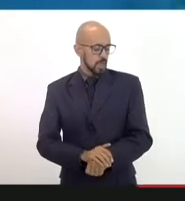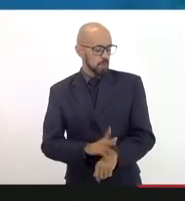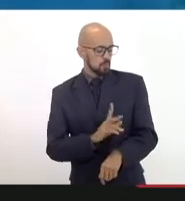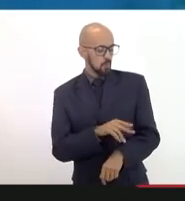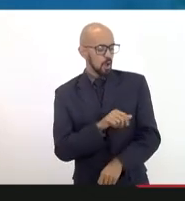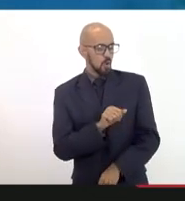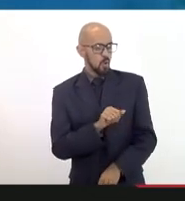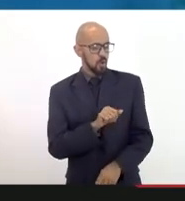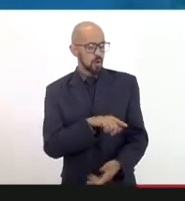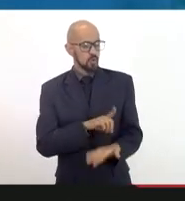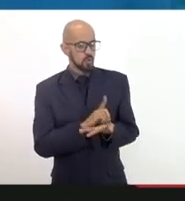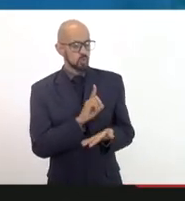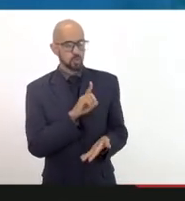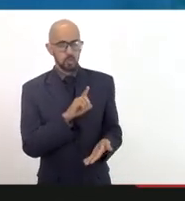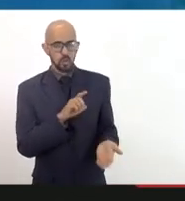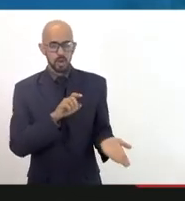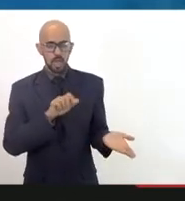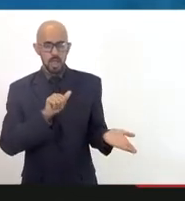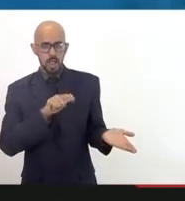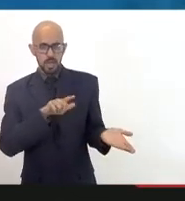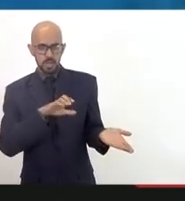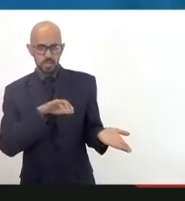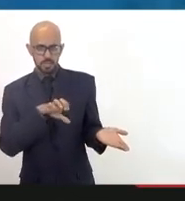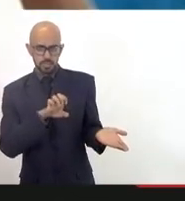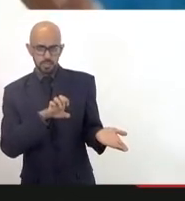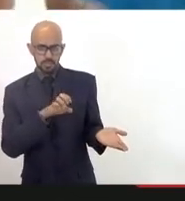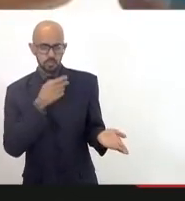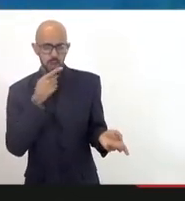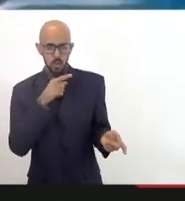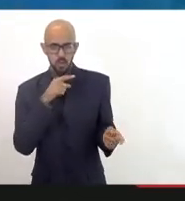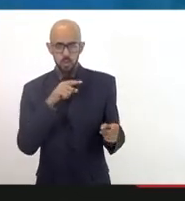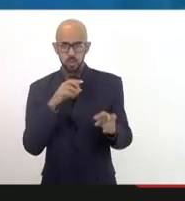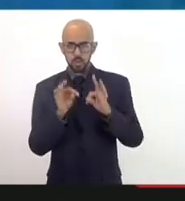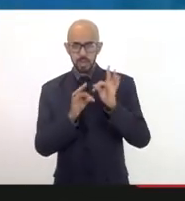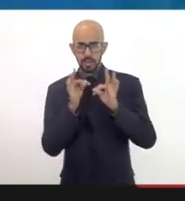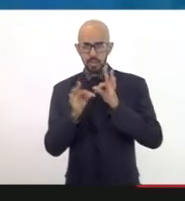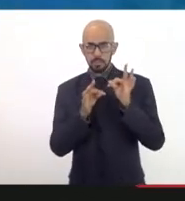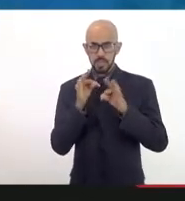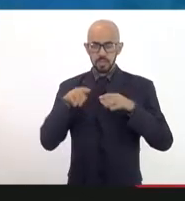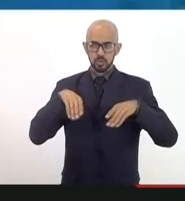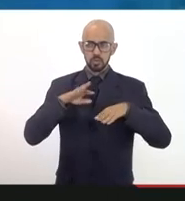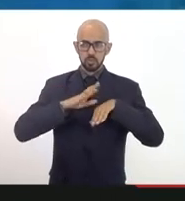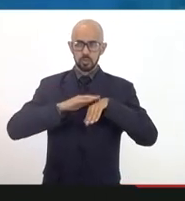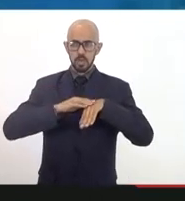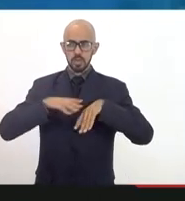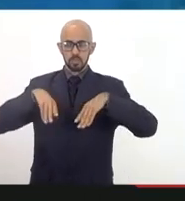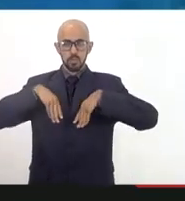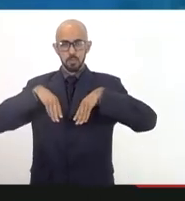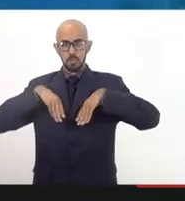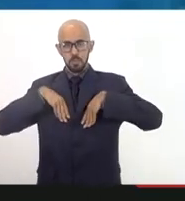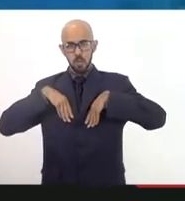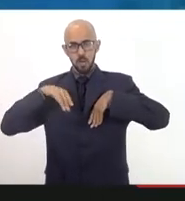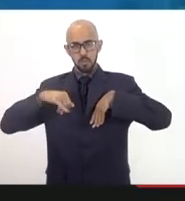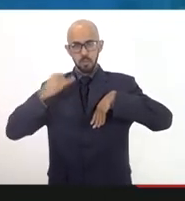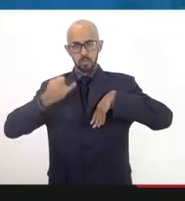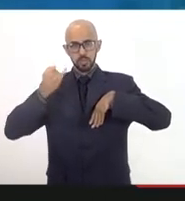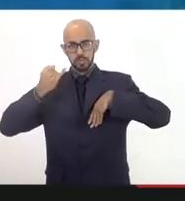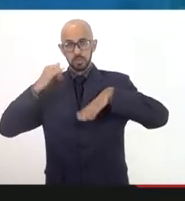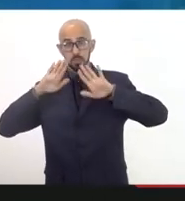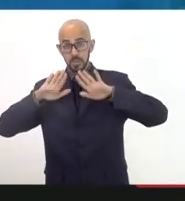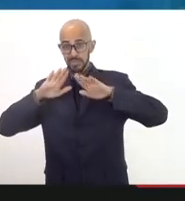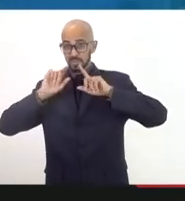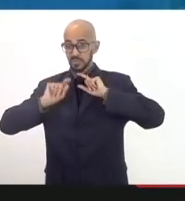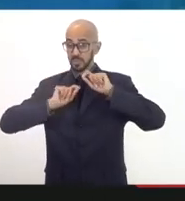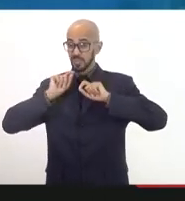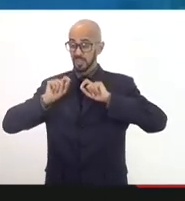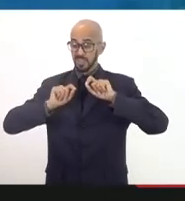que o tratamento de tuberculose tem um ponto muito importante lá na ponta do sistema. É claro que é importante a questão dos hospitais, nós temos